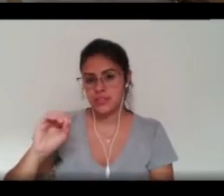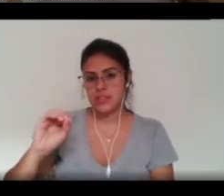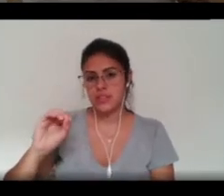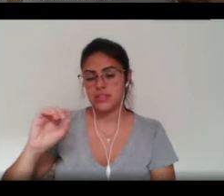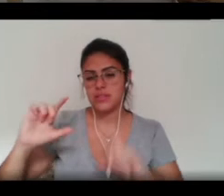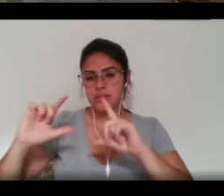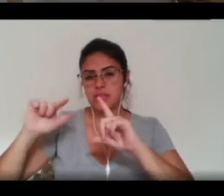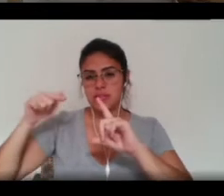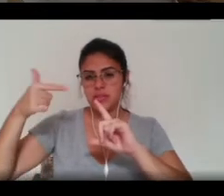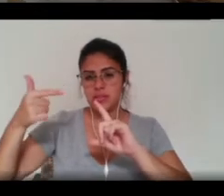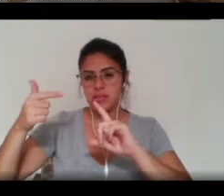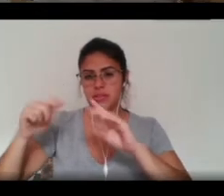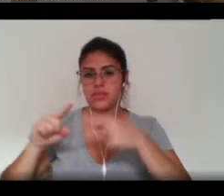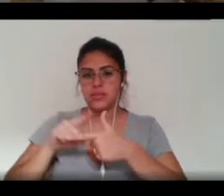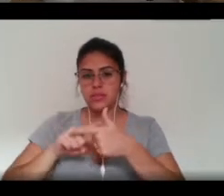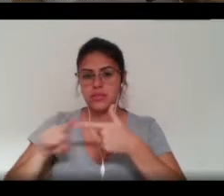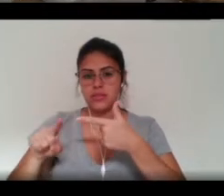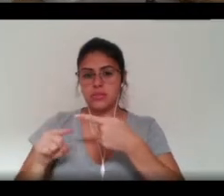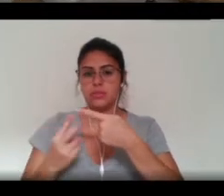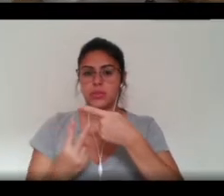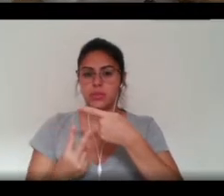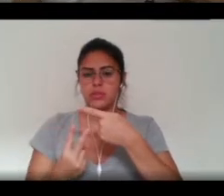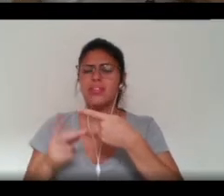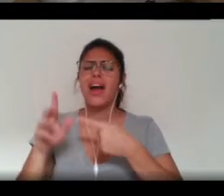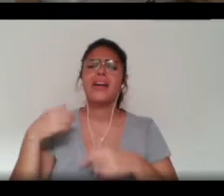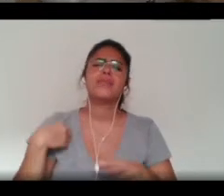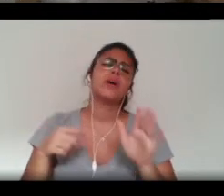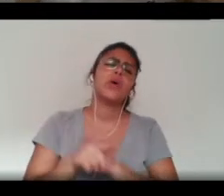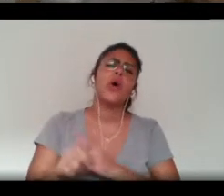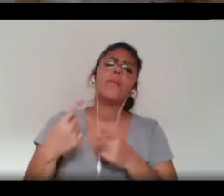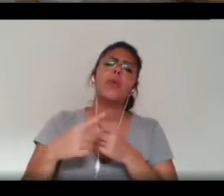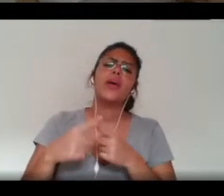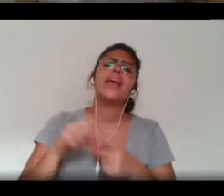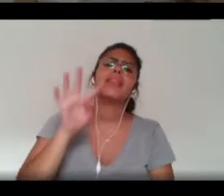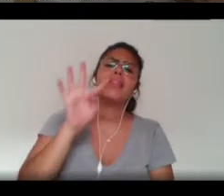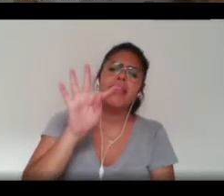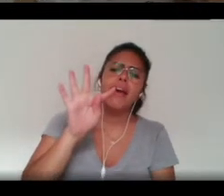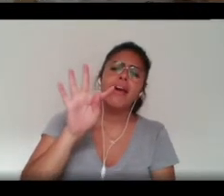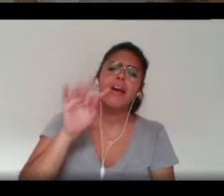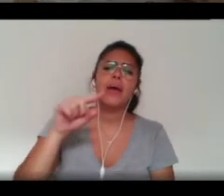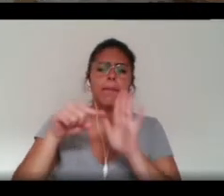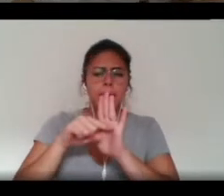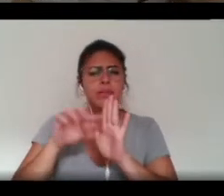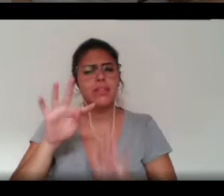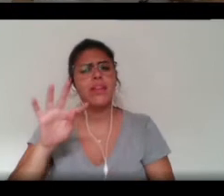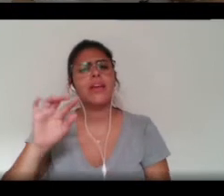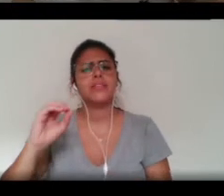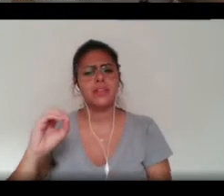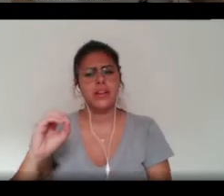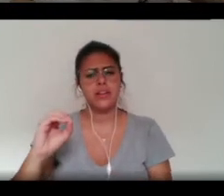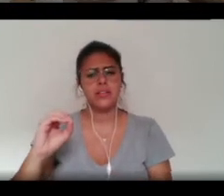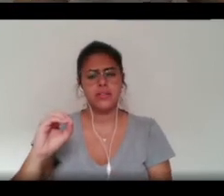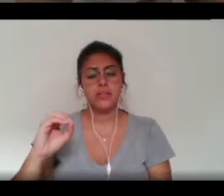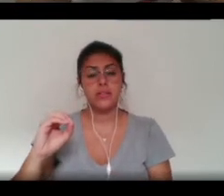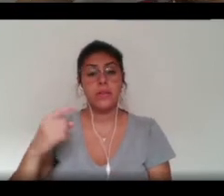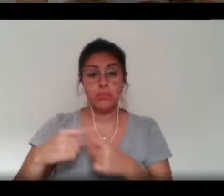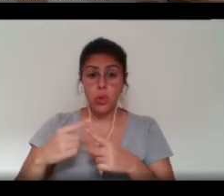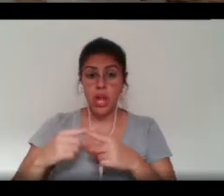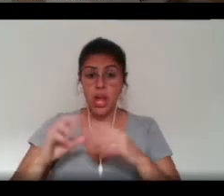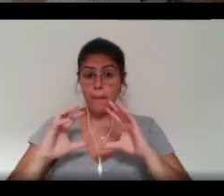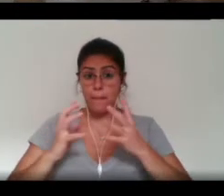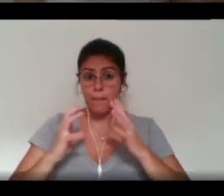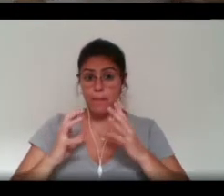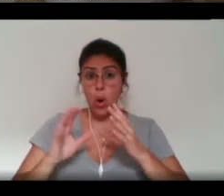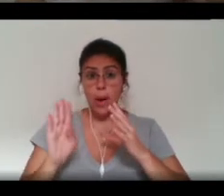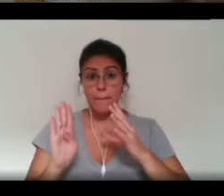2 sobre 2. Por que aqui eu botei T menos T0? Porque a bola B, ela vai